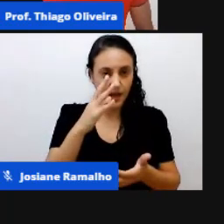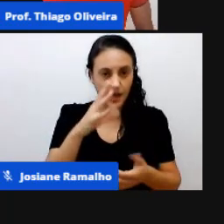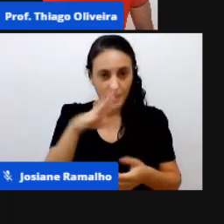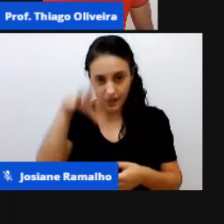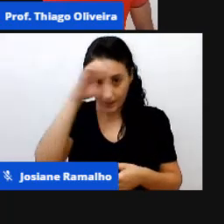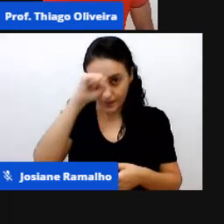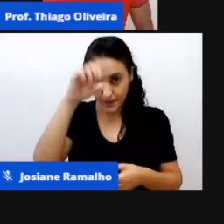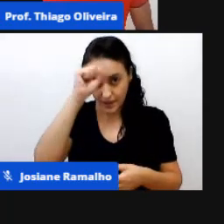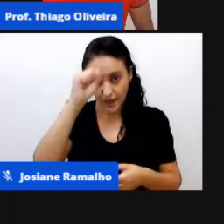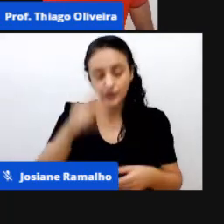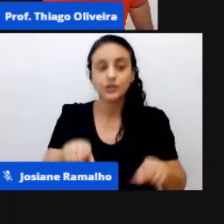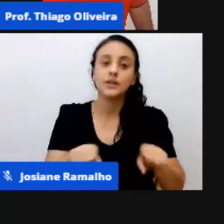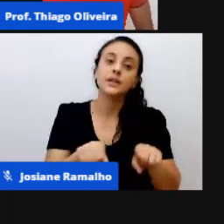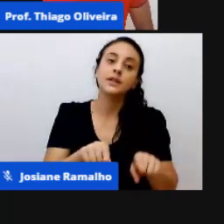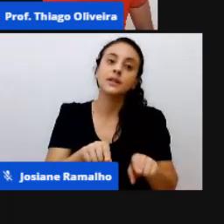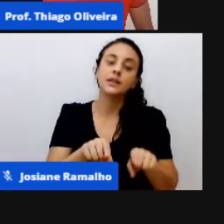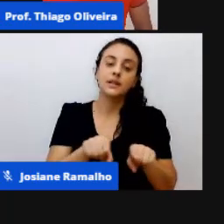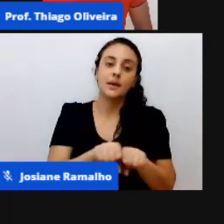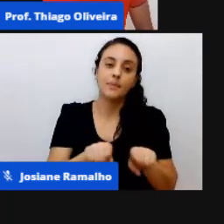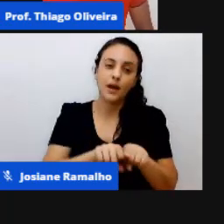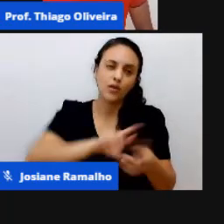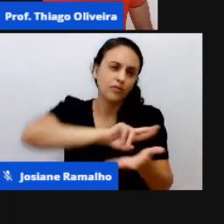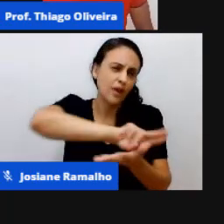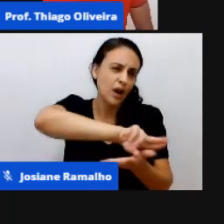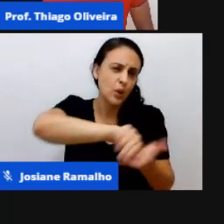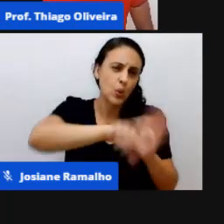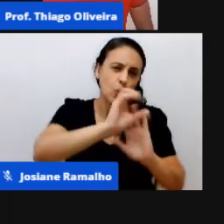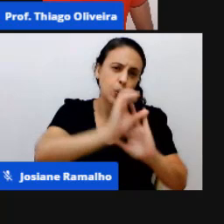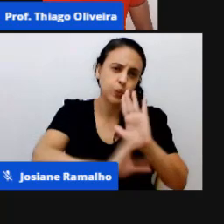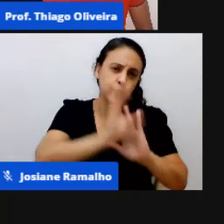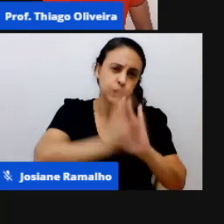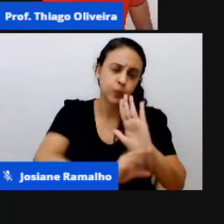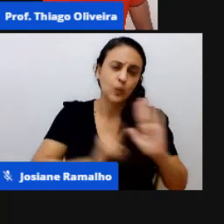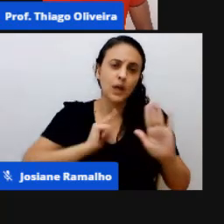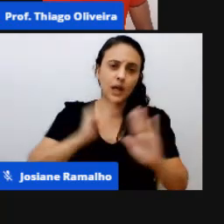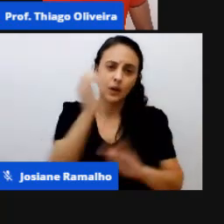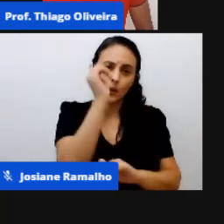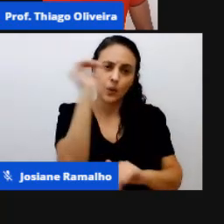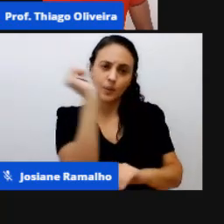mais diversos currículos vigentes no Brasil e no mundo,